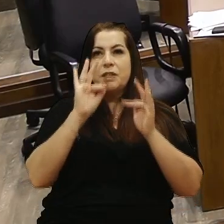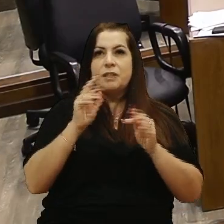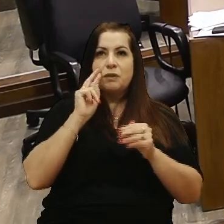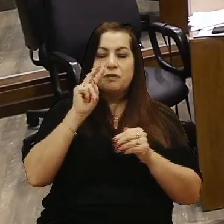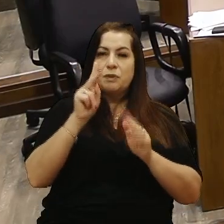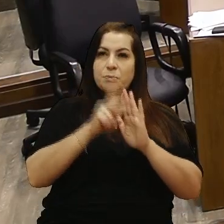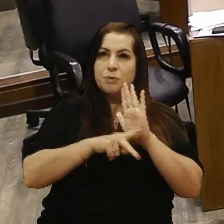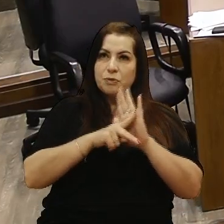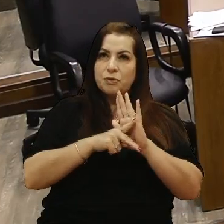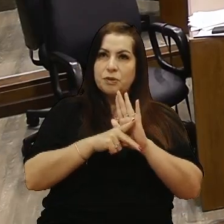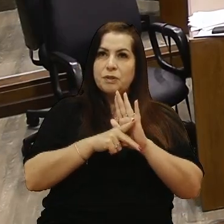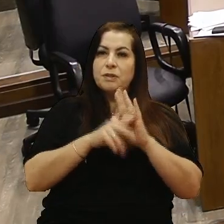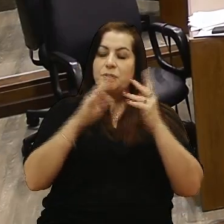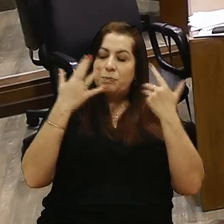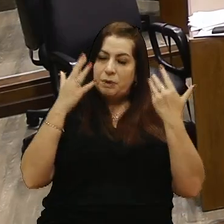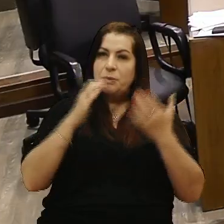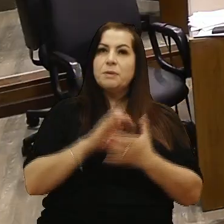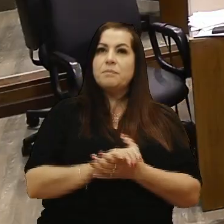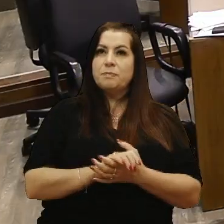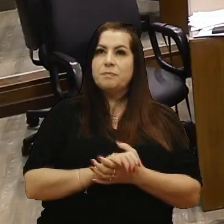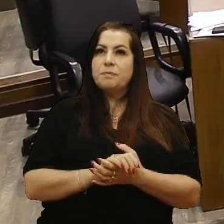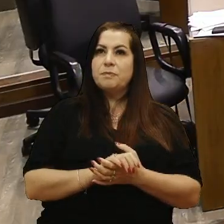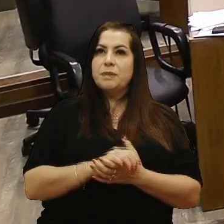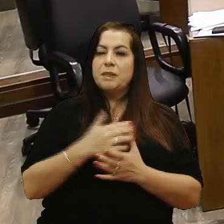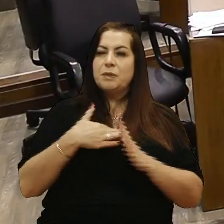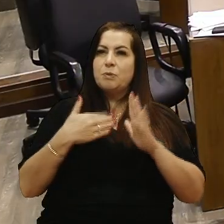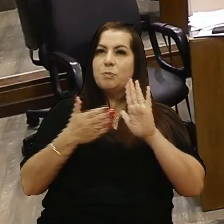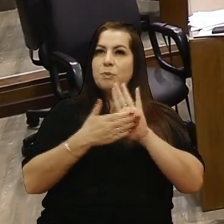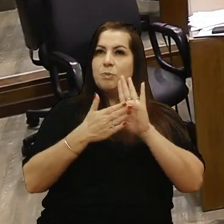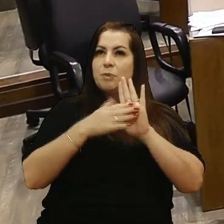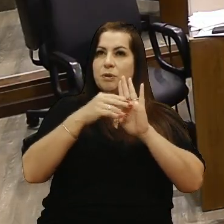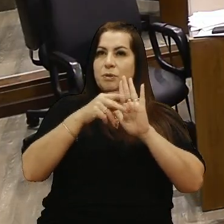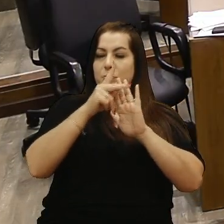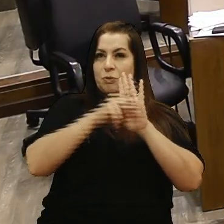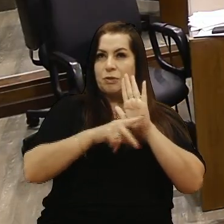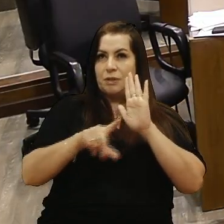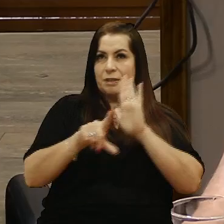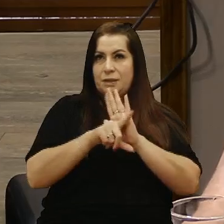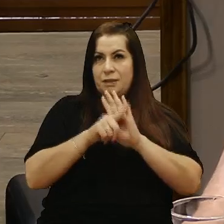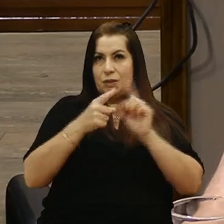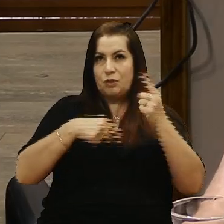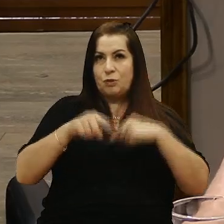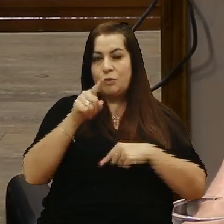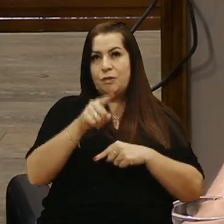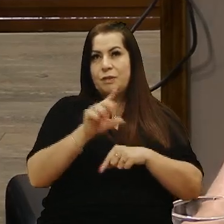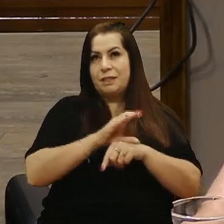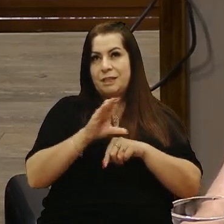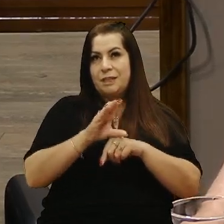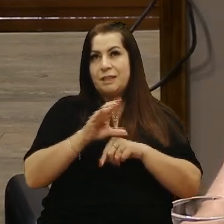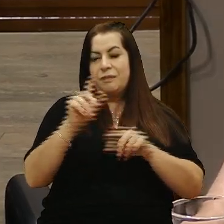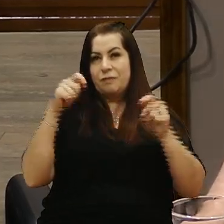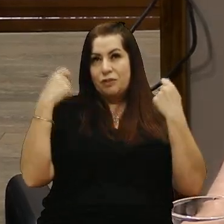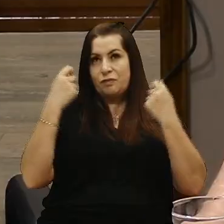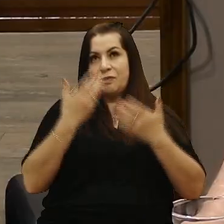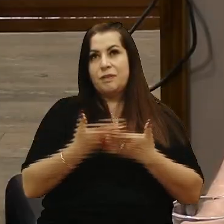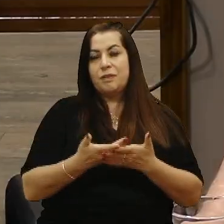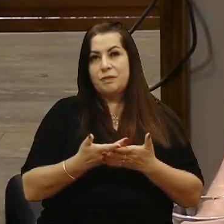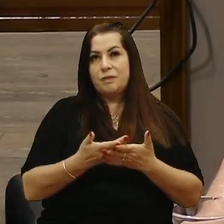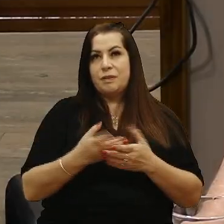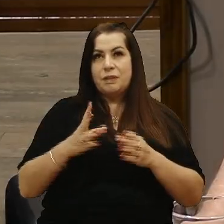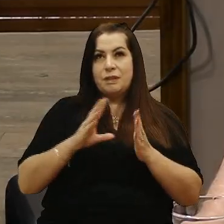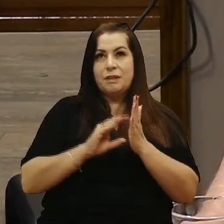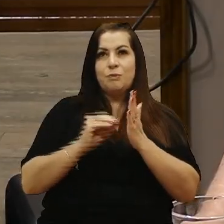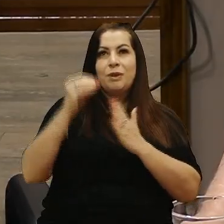seu projeto aqui, lhe dou os parabéns. Eu sou o proponente do projeto que hoje é lei, que torna o CETEC Festival no